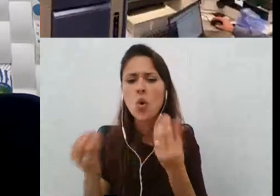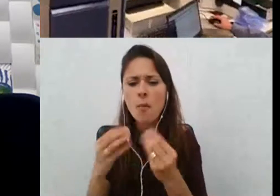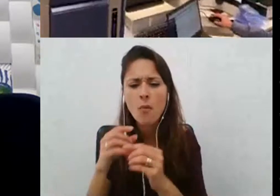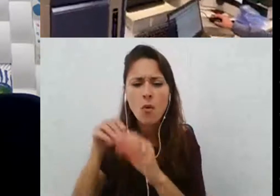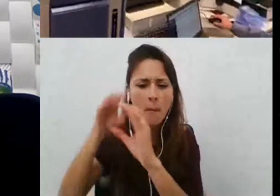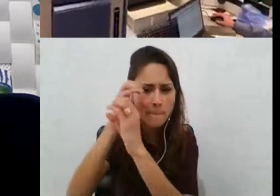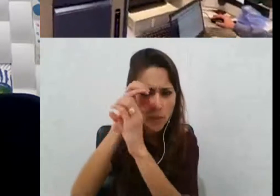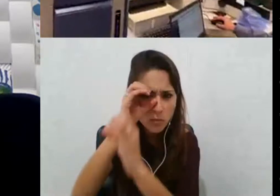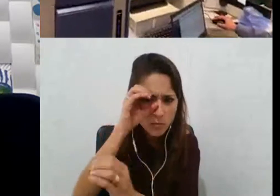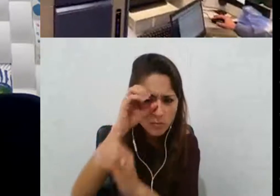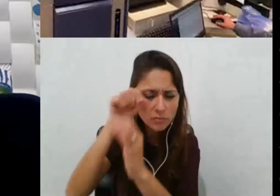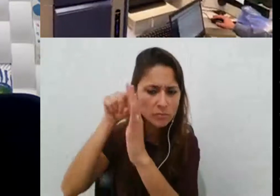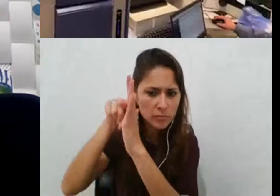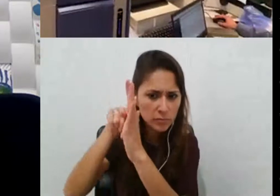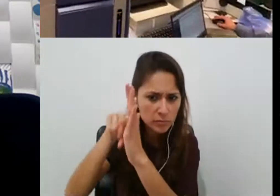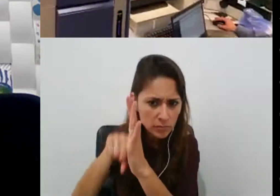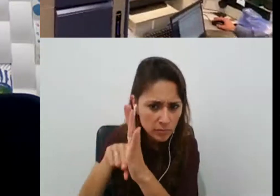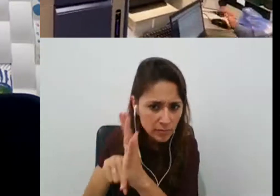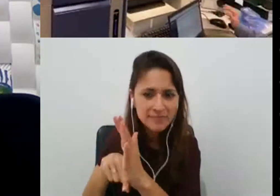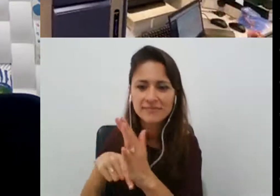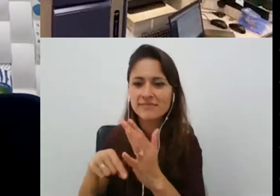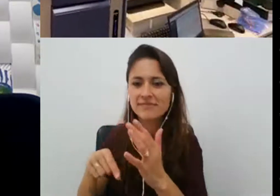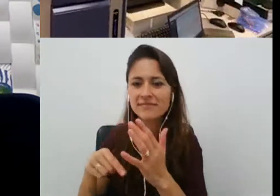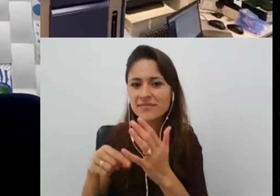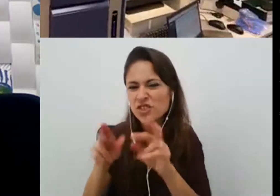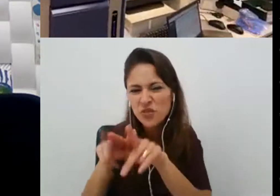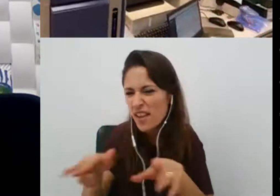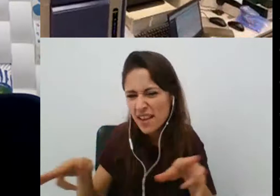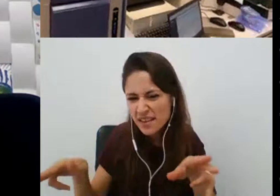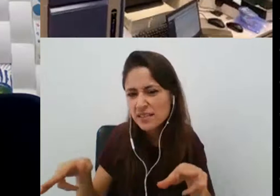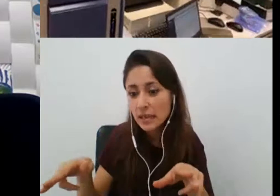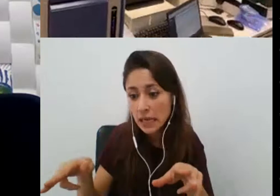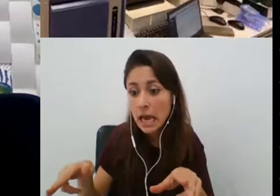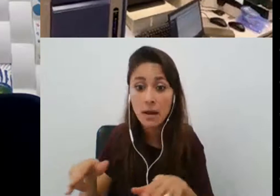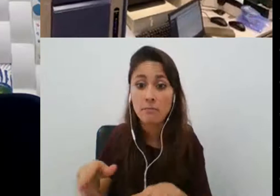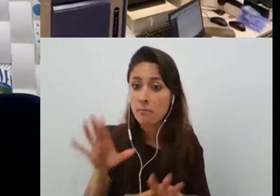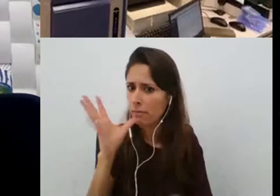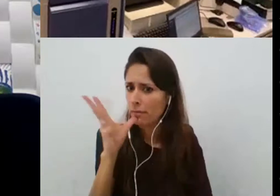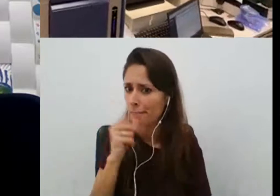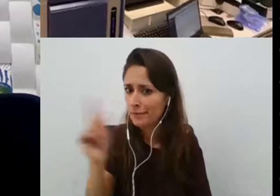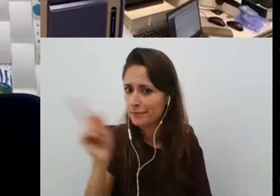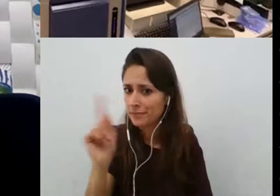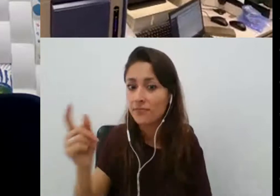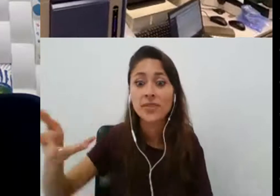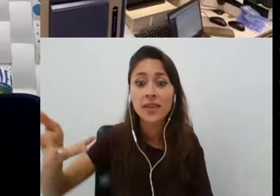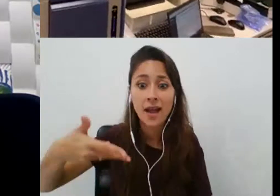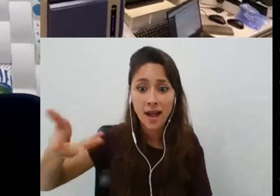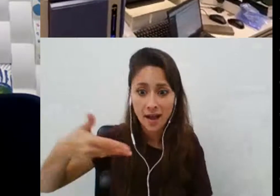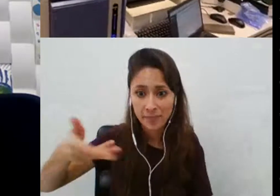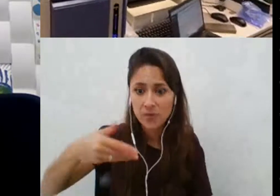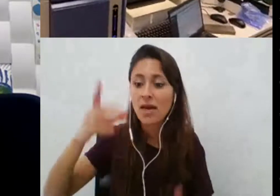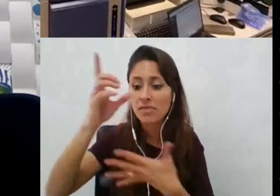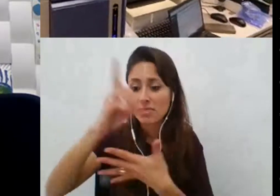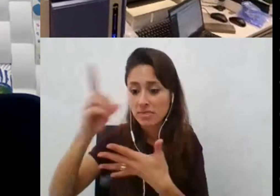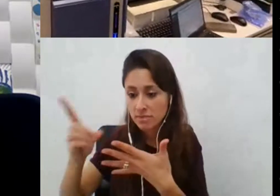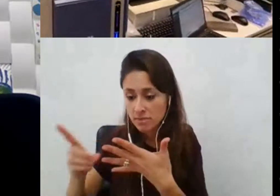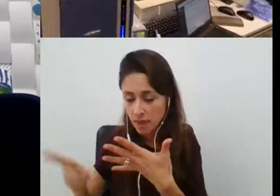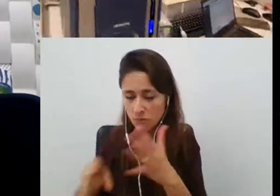de conceitos de análises extremamente rápidas, para a gente tratar esses dados e